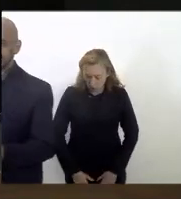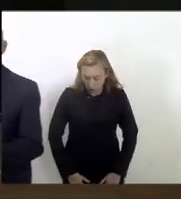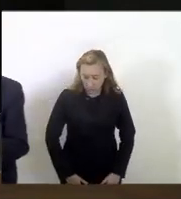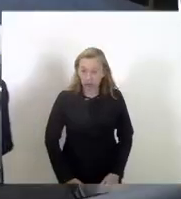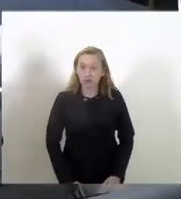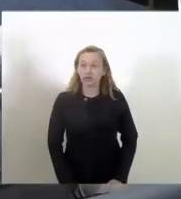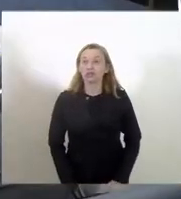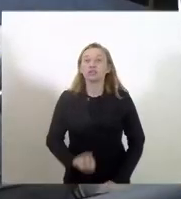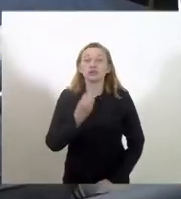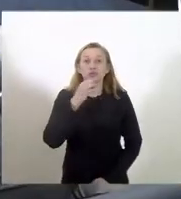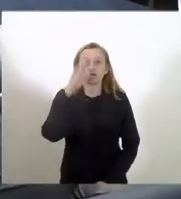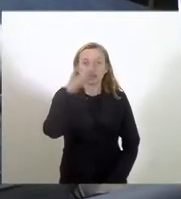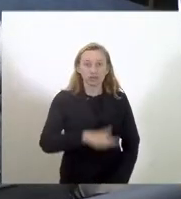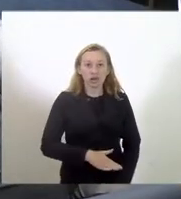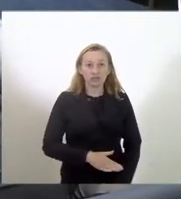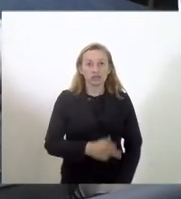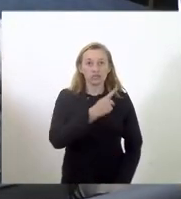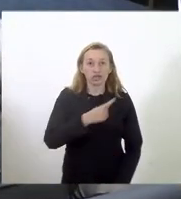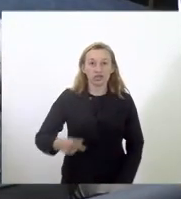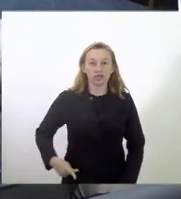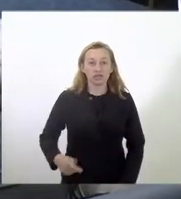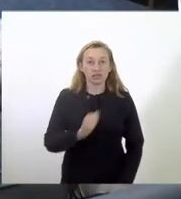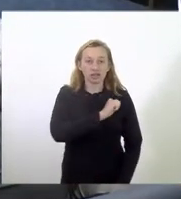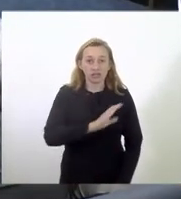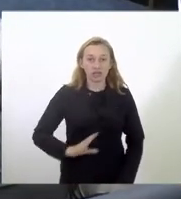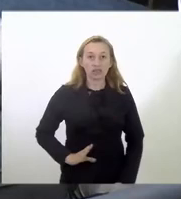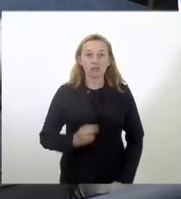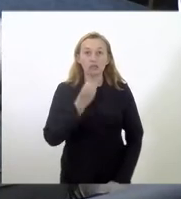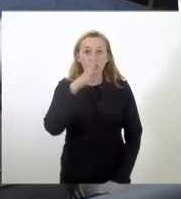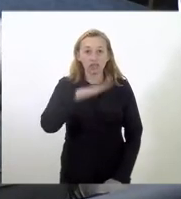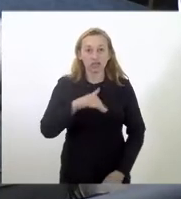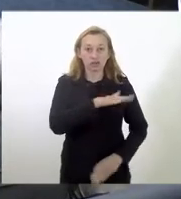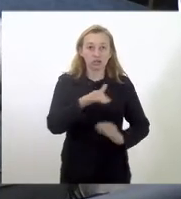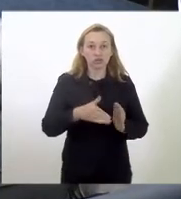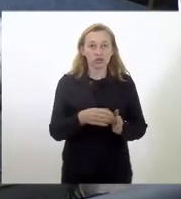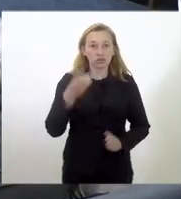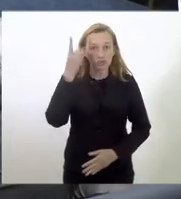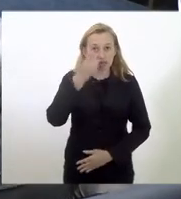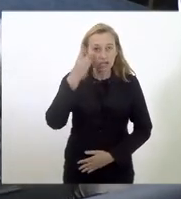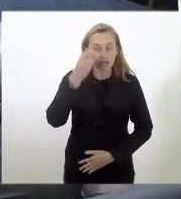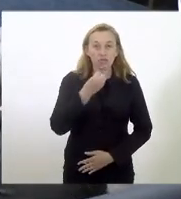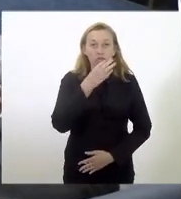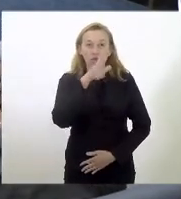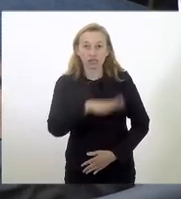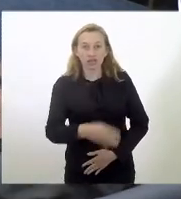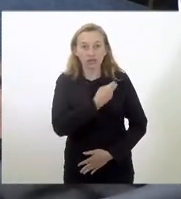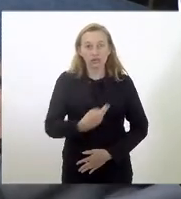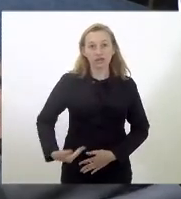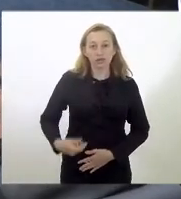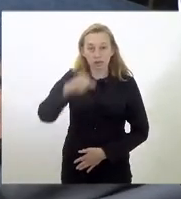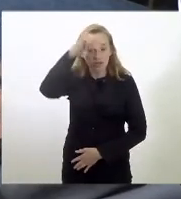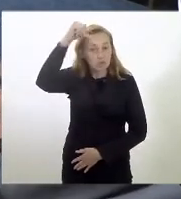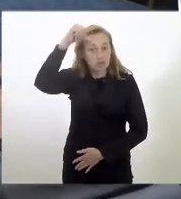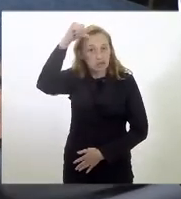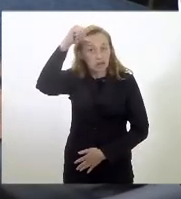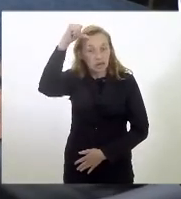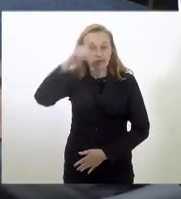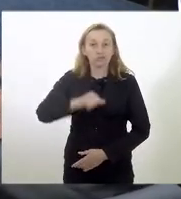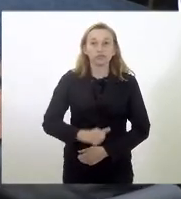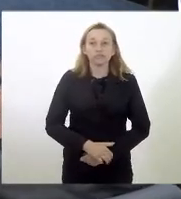Boa tarde, presidente André Siciliano. Boa tarde a todos os deputados e deputadas. Boa tarde ao governador Cláudio Castro, na figura de